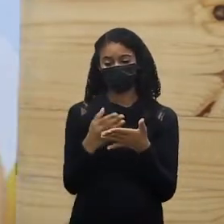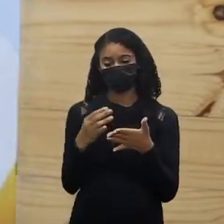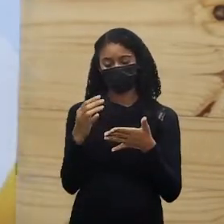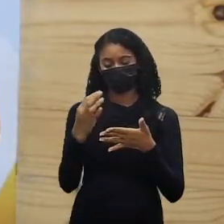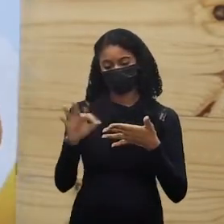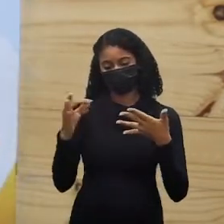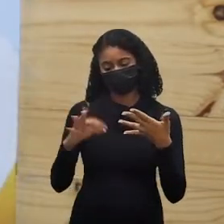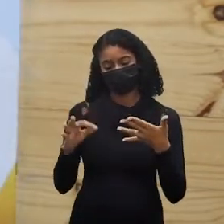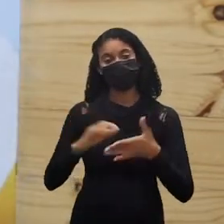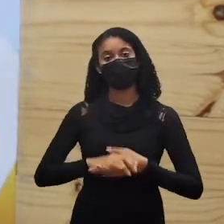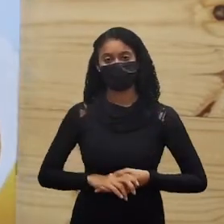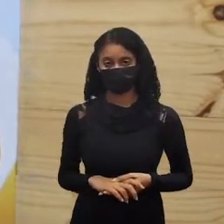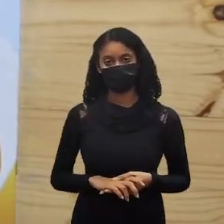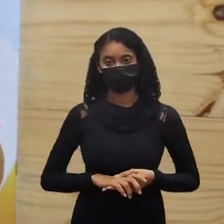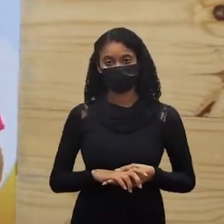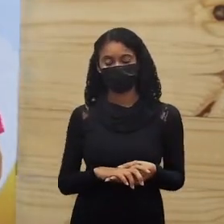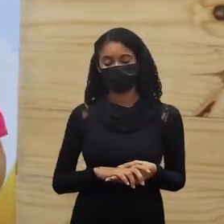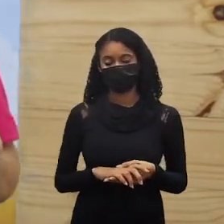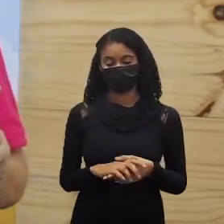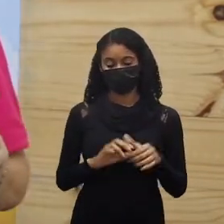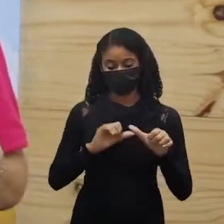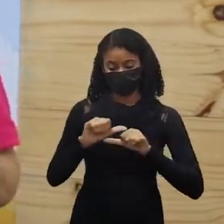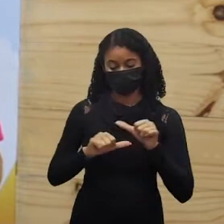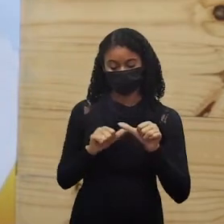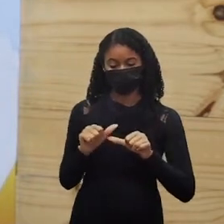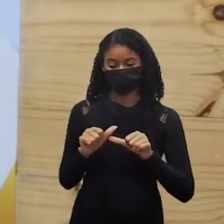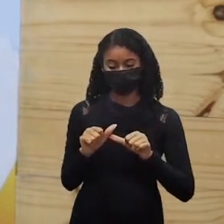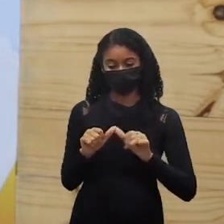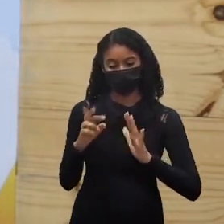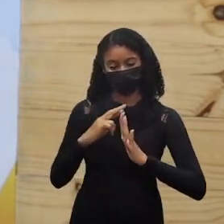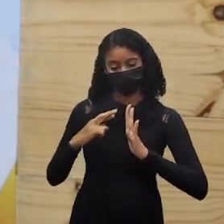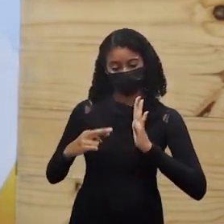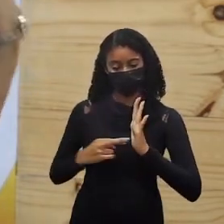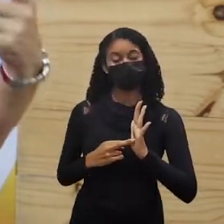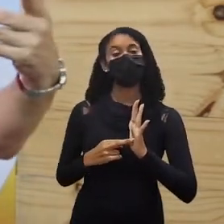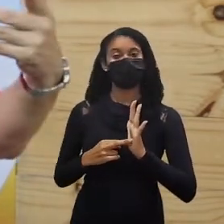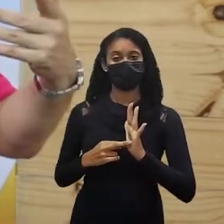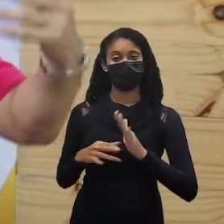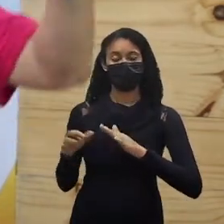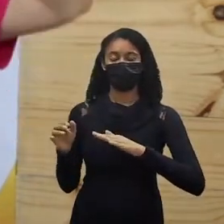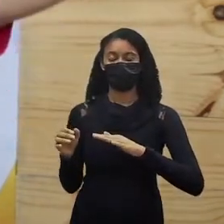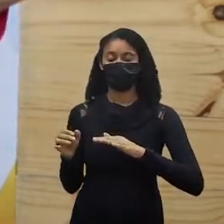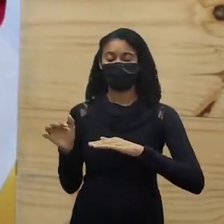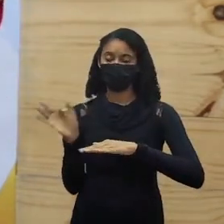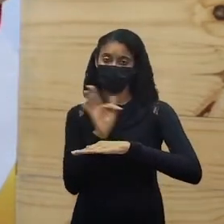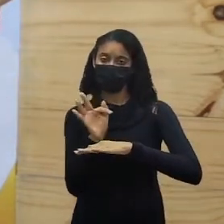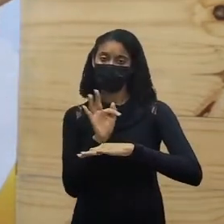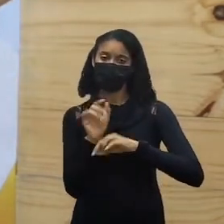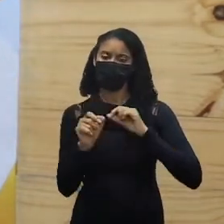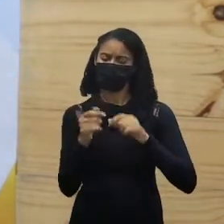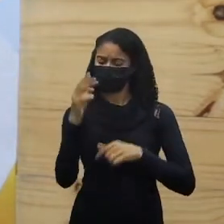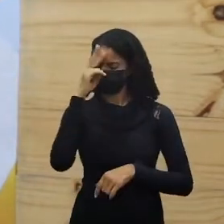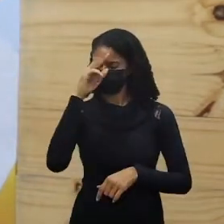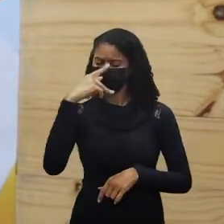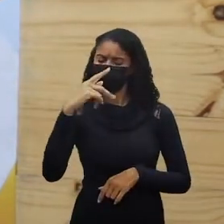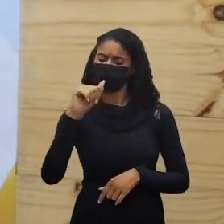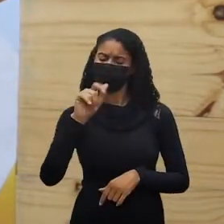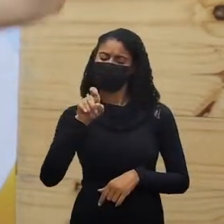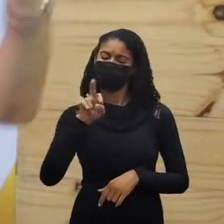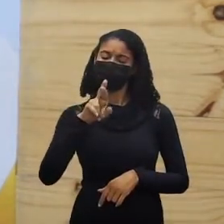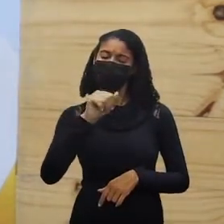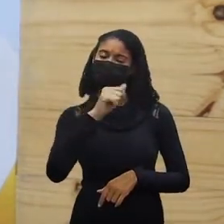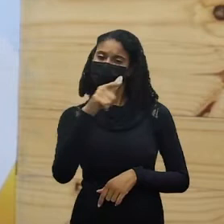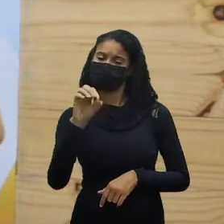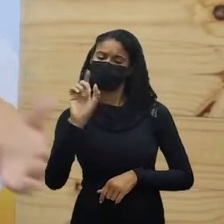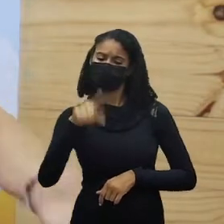ou passe para a norma padrão. Lembrar que o padrão está lá, está posto. Certo?